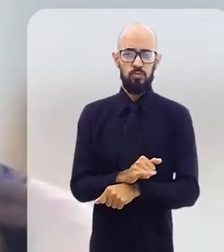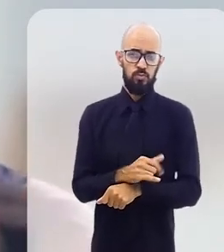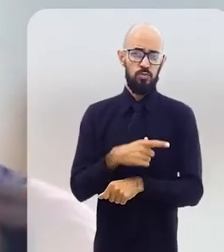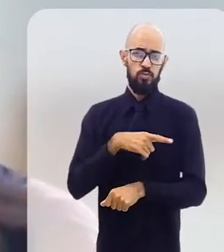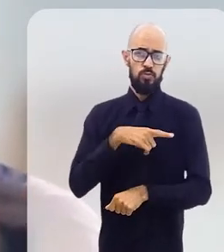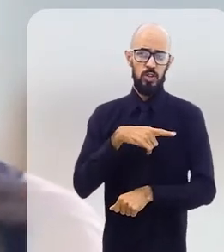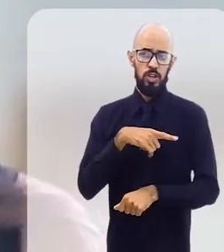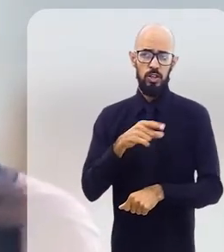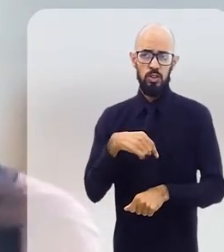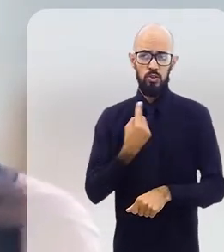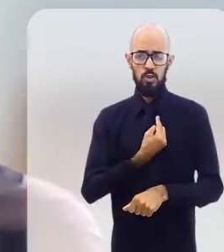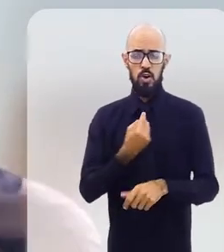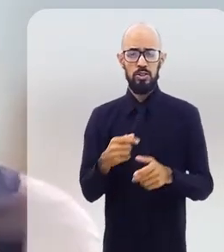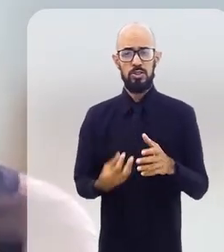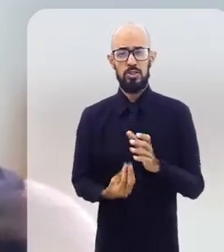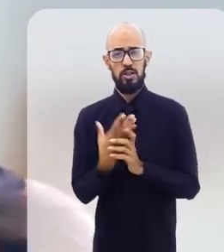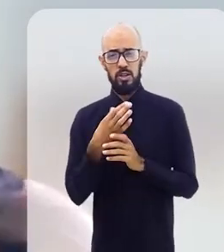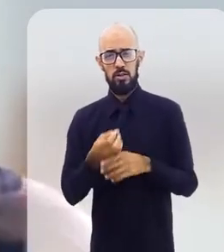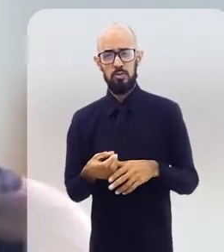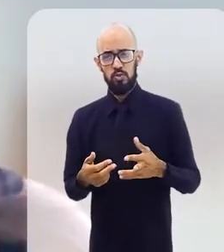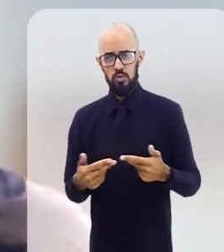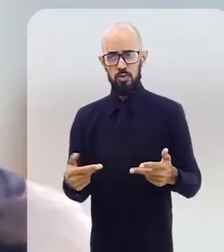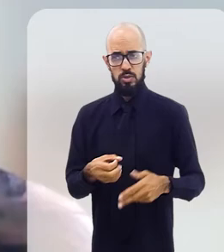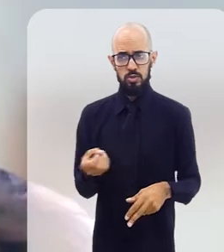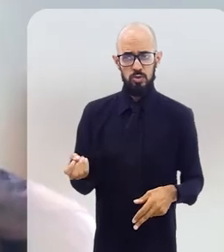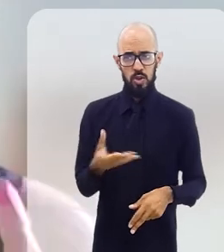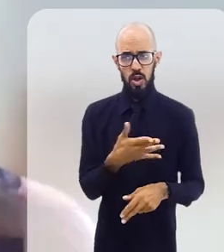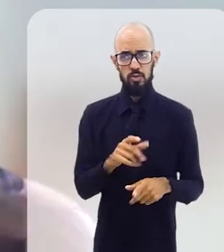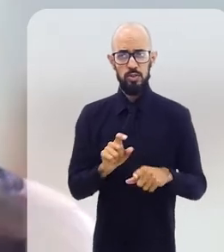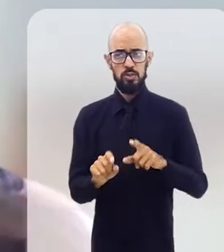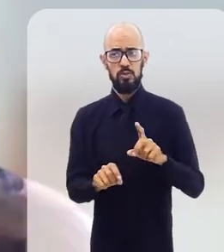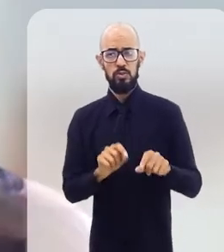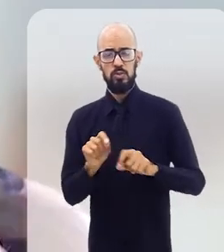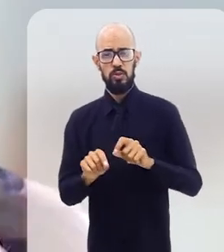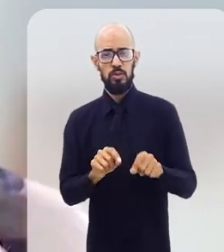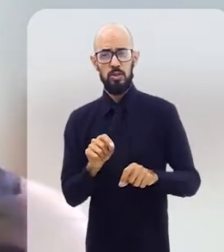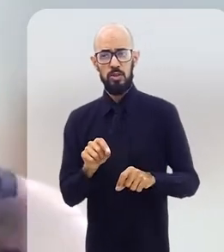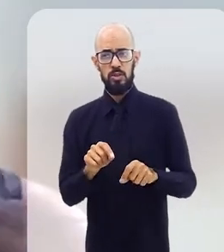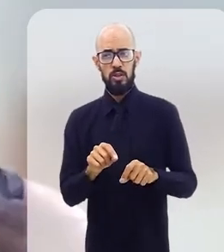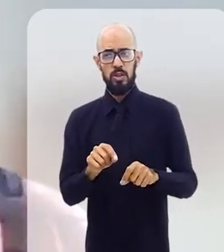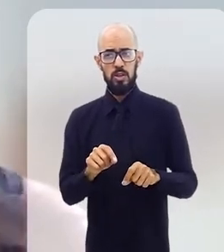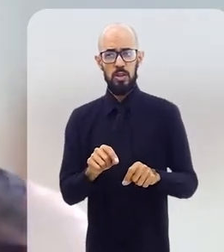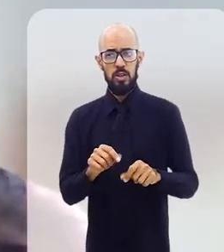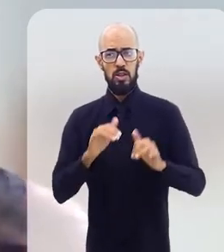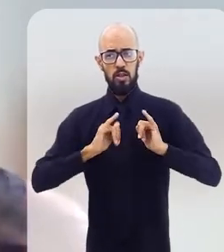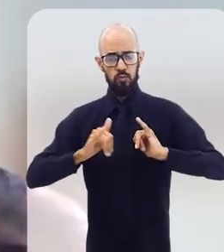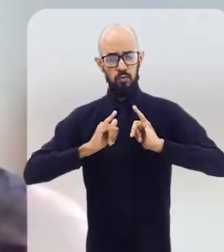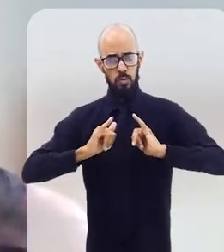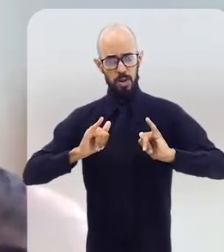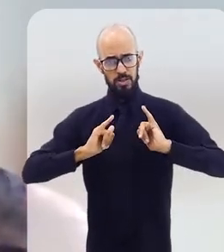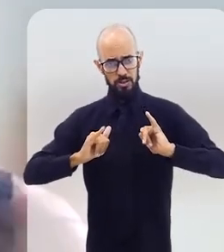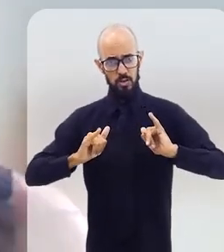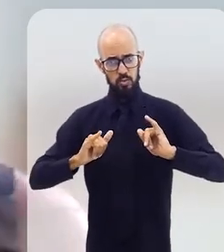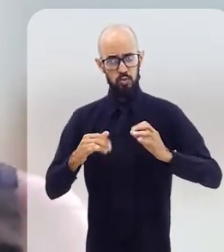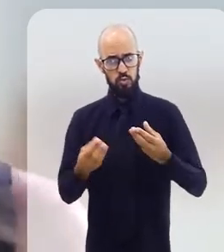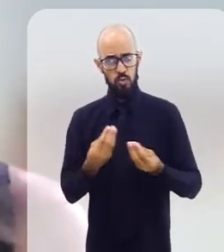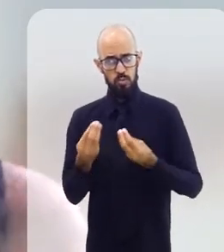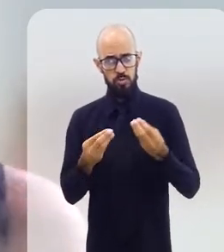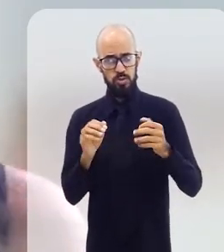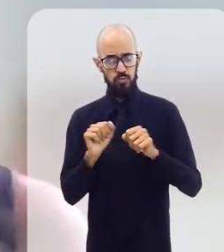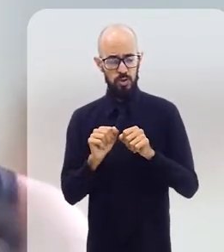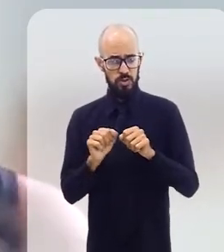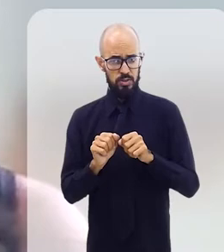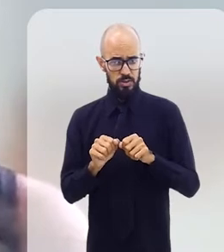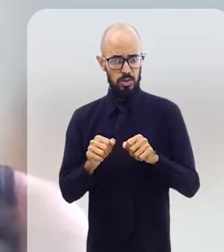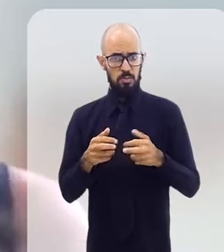Então, a gente teve a inovação aí, né? Na questão da organização, da implantação de portais.